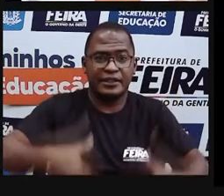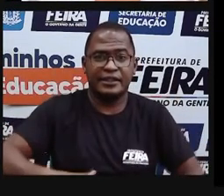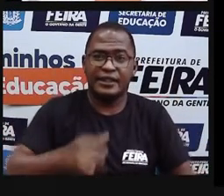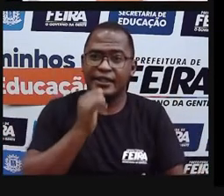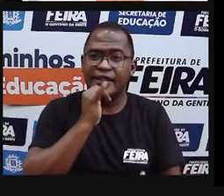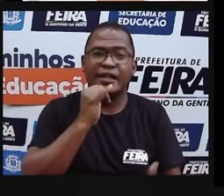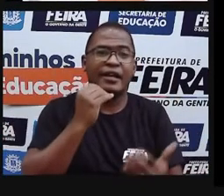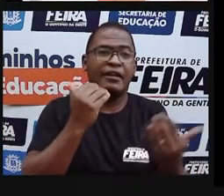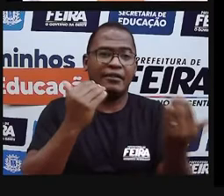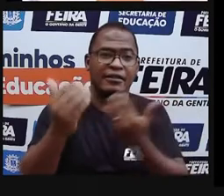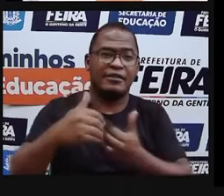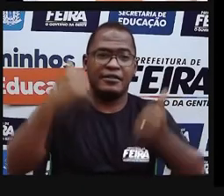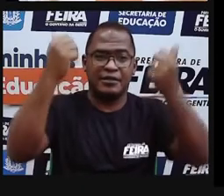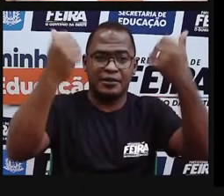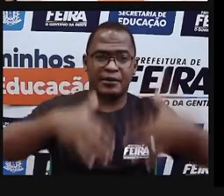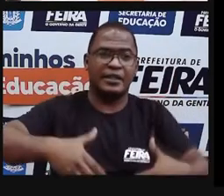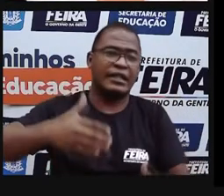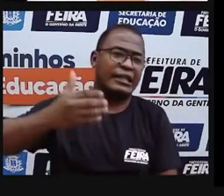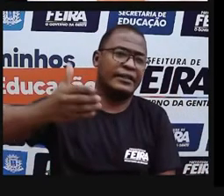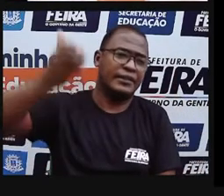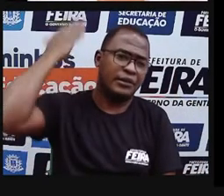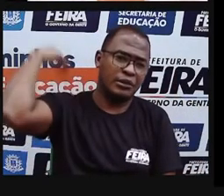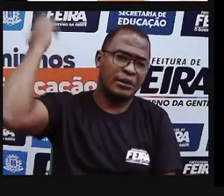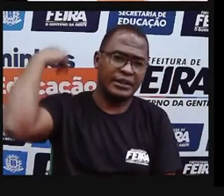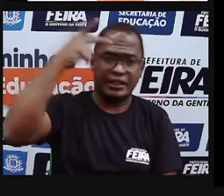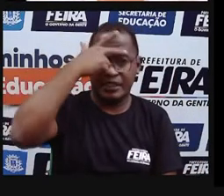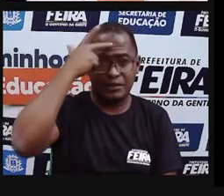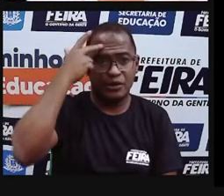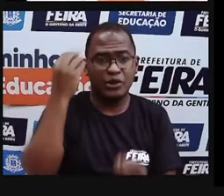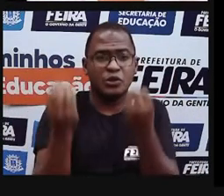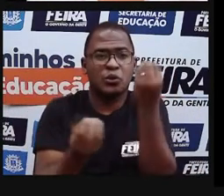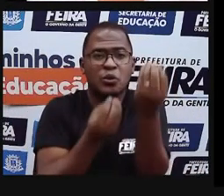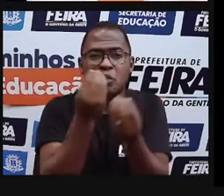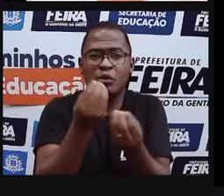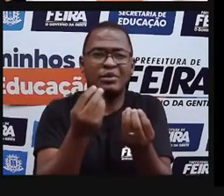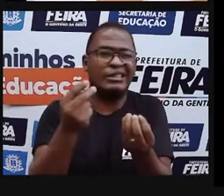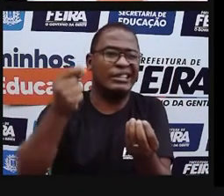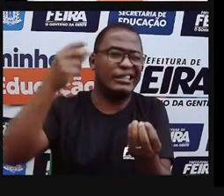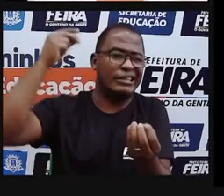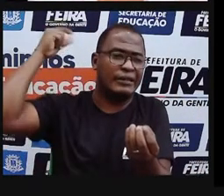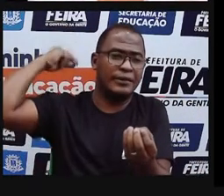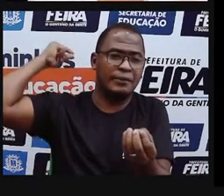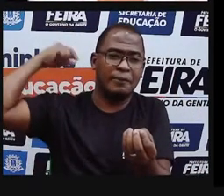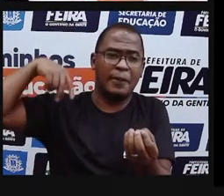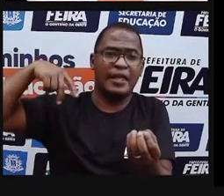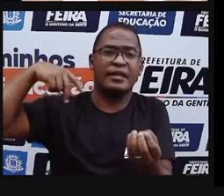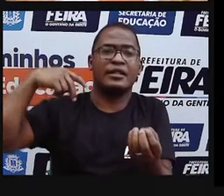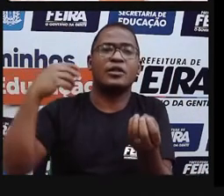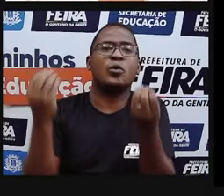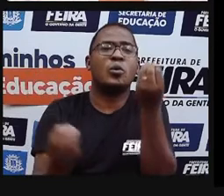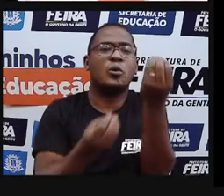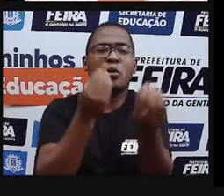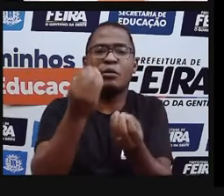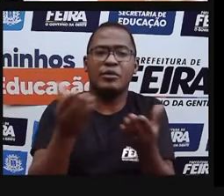a alimentação dos homens pré-históricos, para a gente entender um pouco essa evolução, né, essa